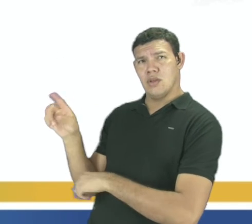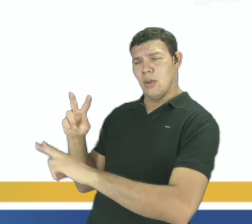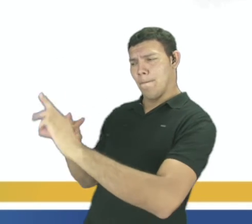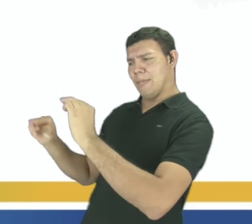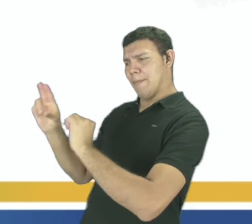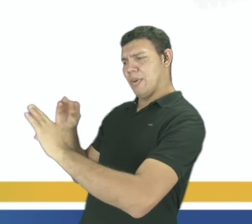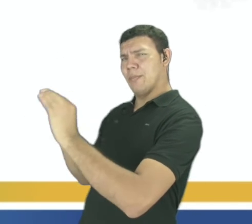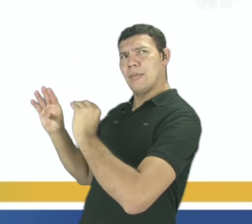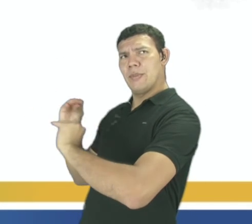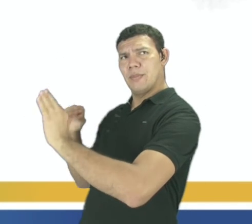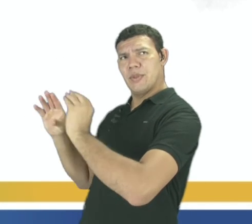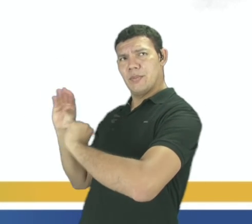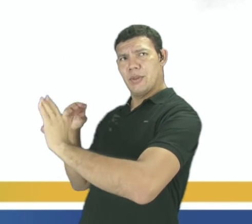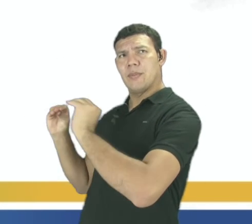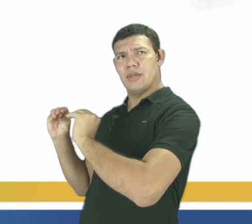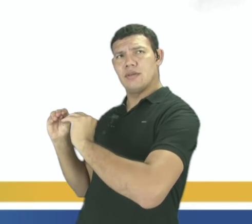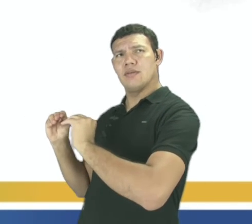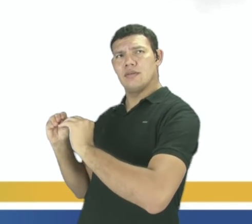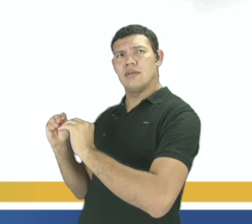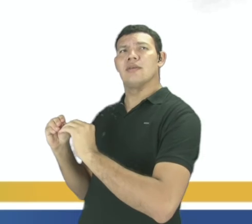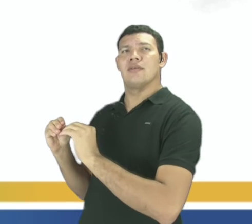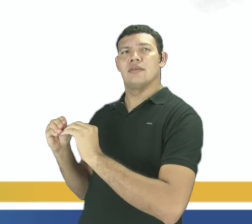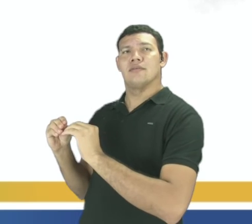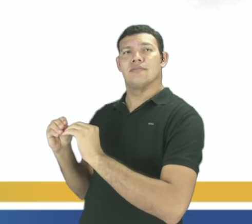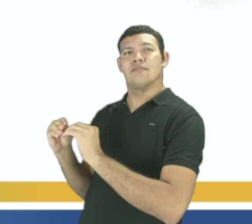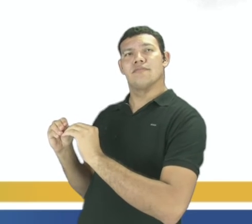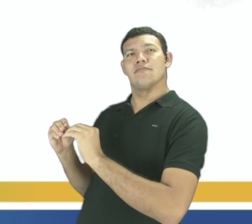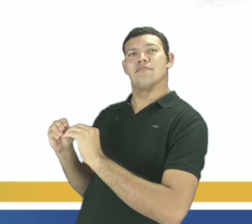repente, começaram a discutir.